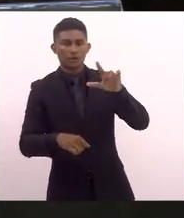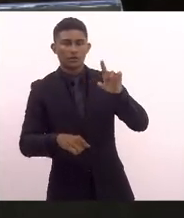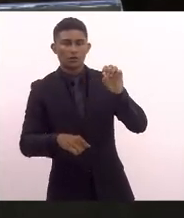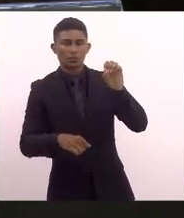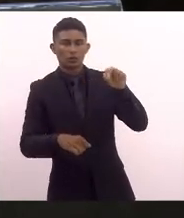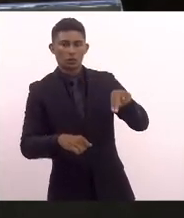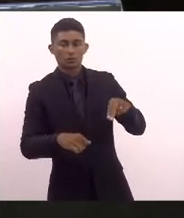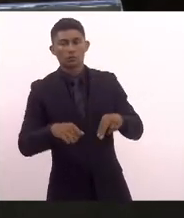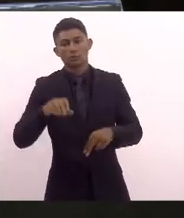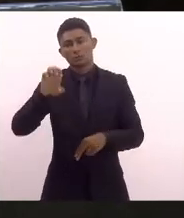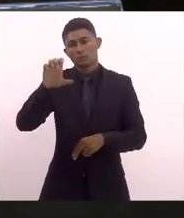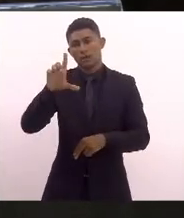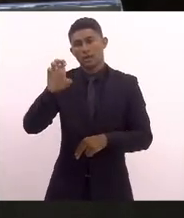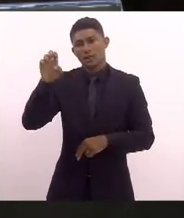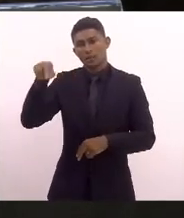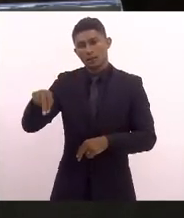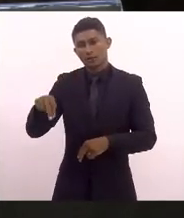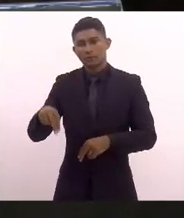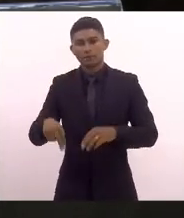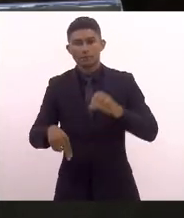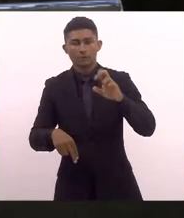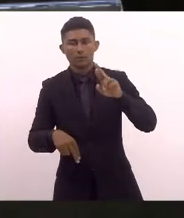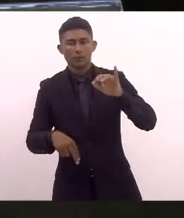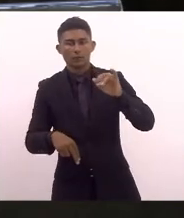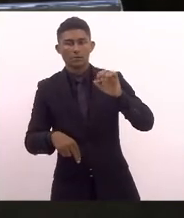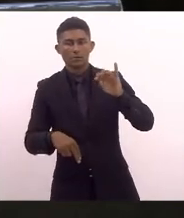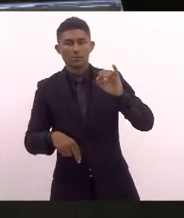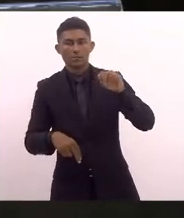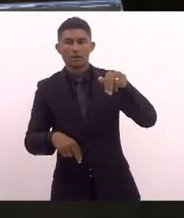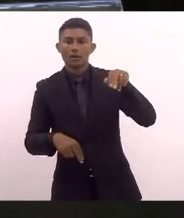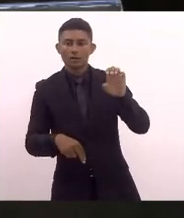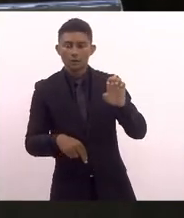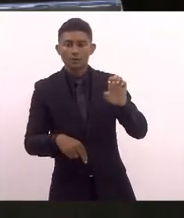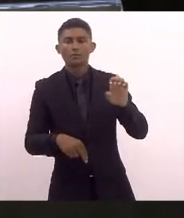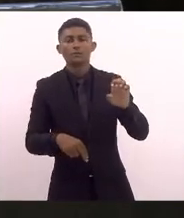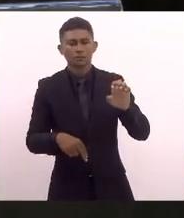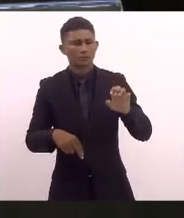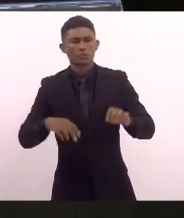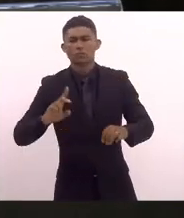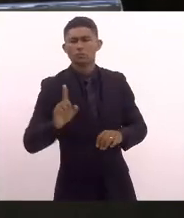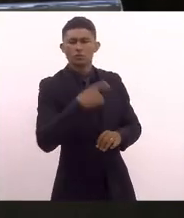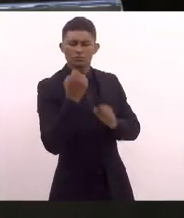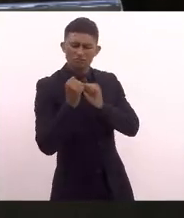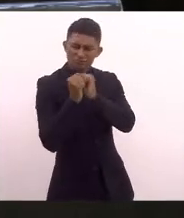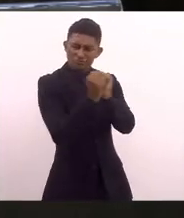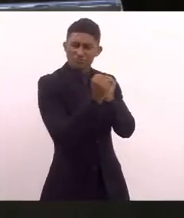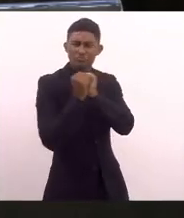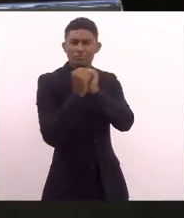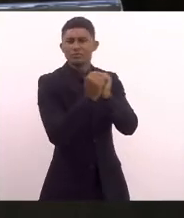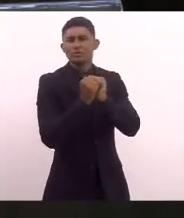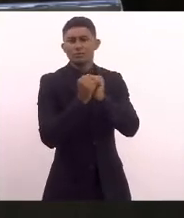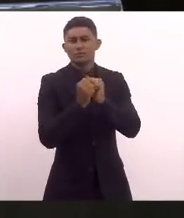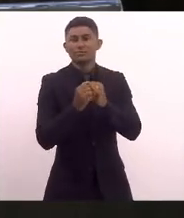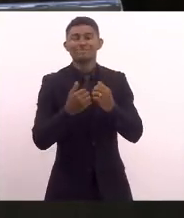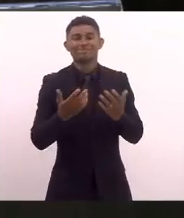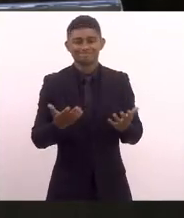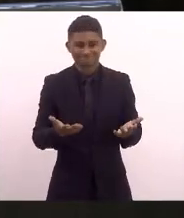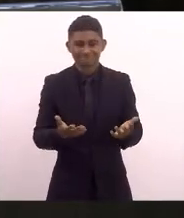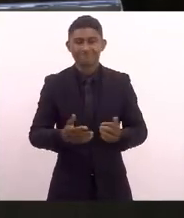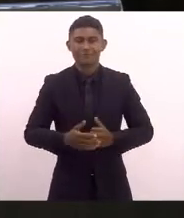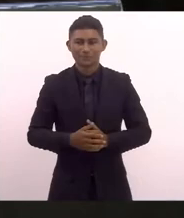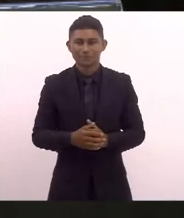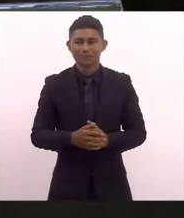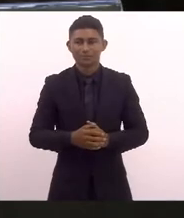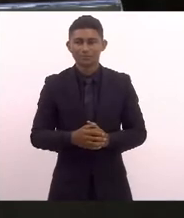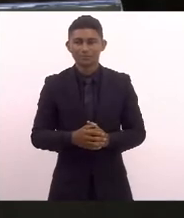Pérez, Cristiane Bernardo, Gleice Kelly. Nós estivemos juntos ali. E aí, Rejane, com